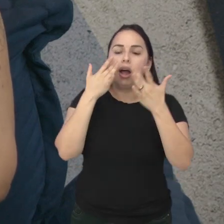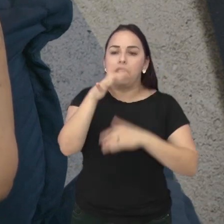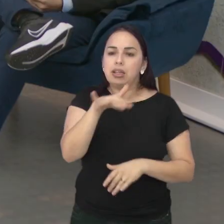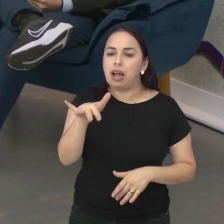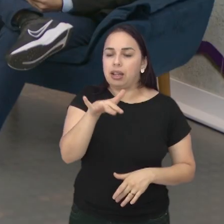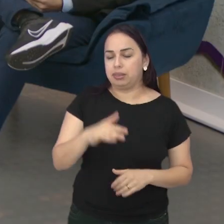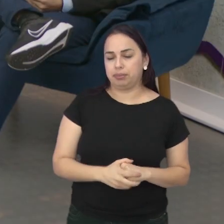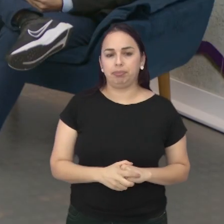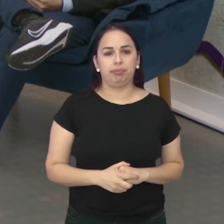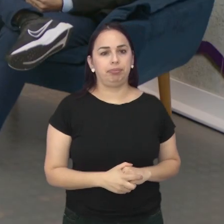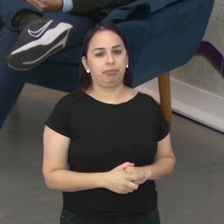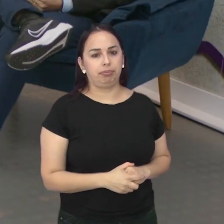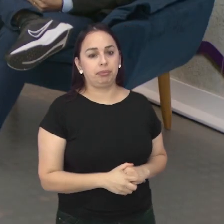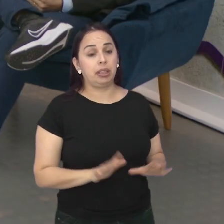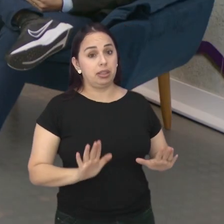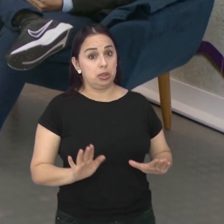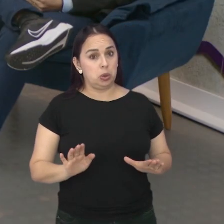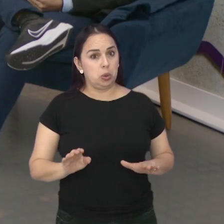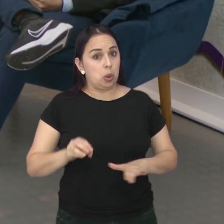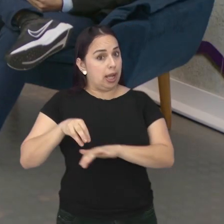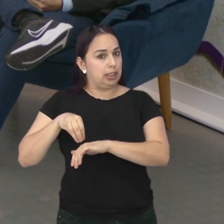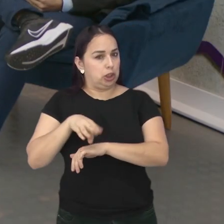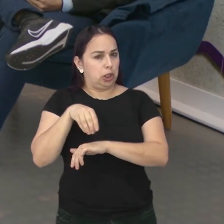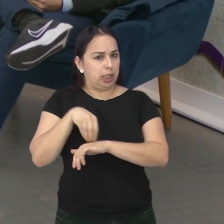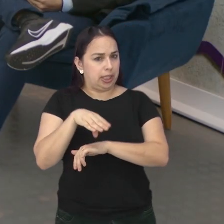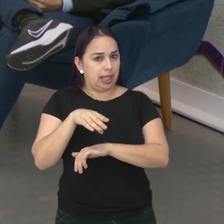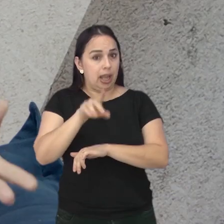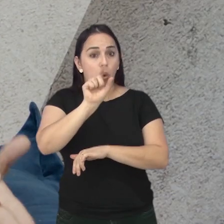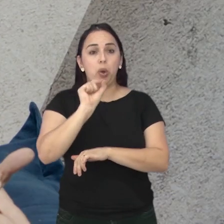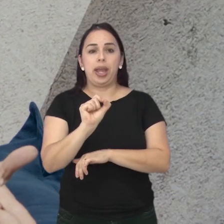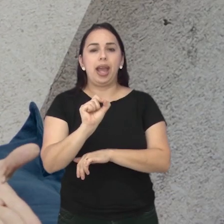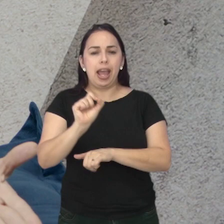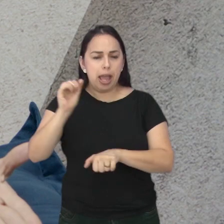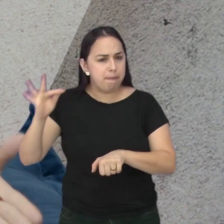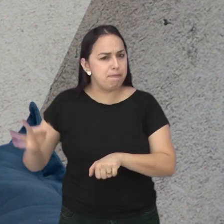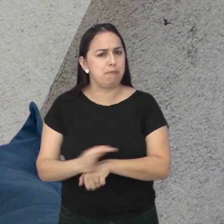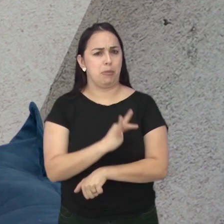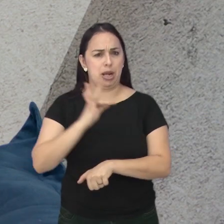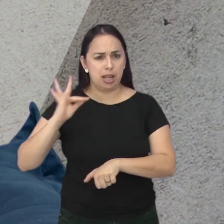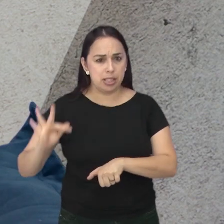ator ou atriz? Bom, acho que a dica de ouro mesmo é persistência,